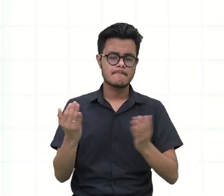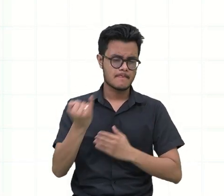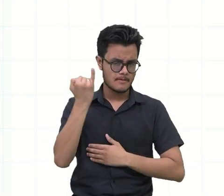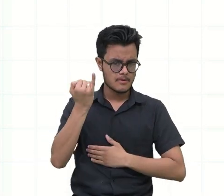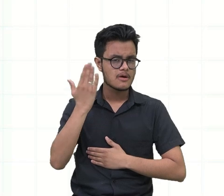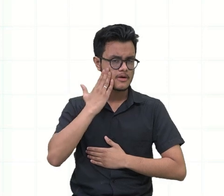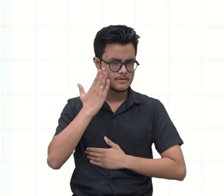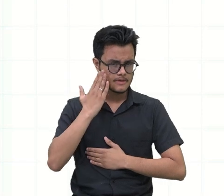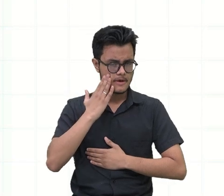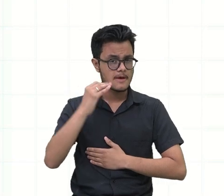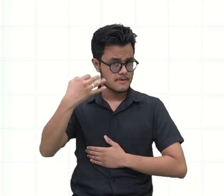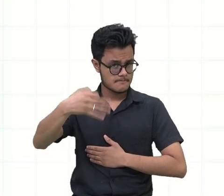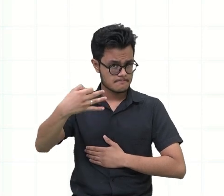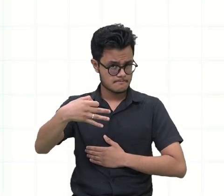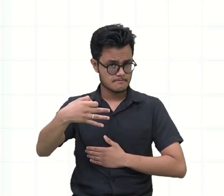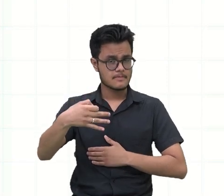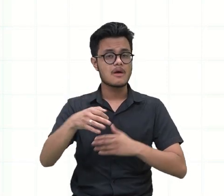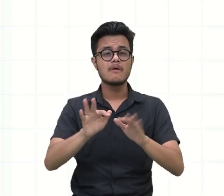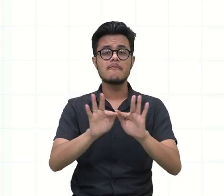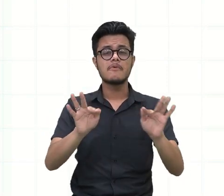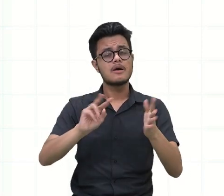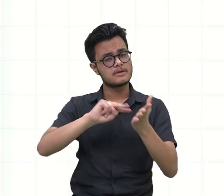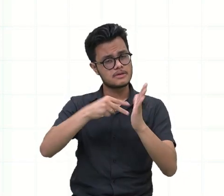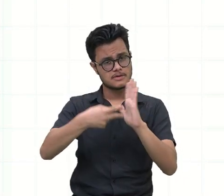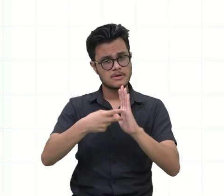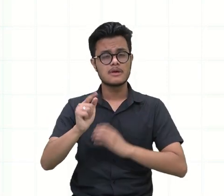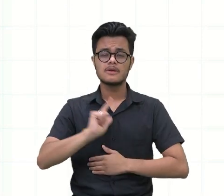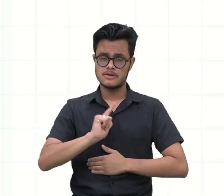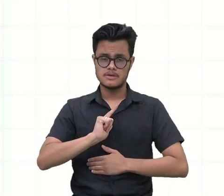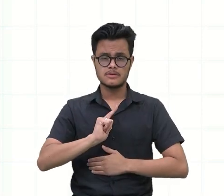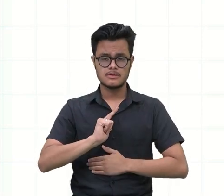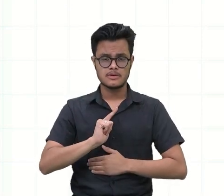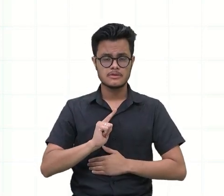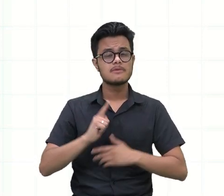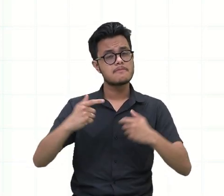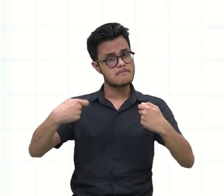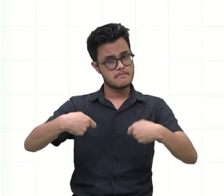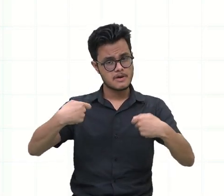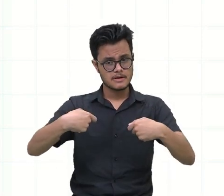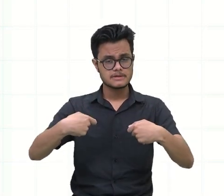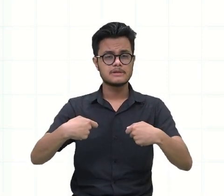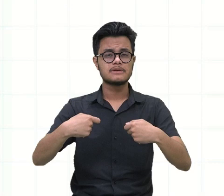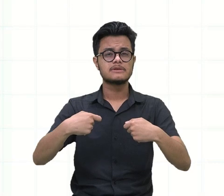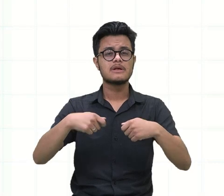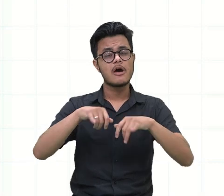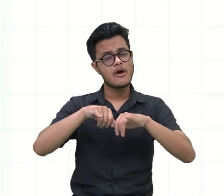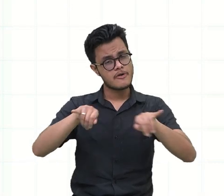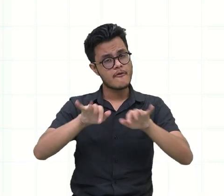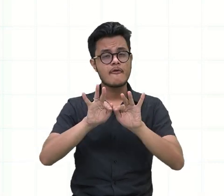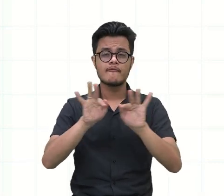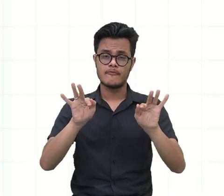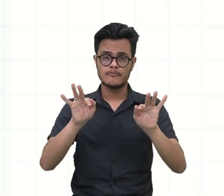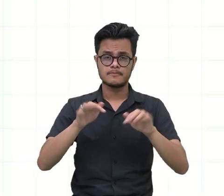importante que esta frase ela tenha sentido, ou seja, ela comunique uma informação, tá?